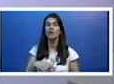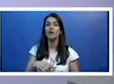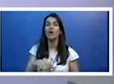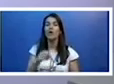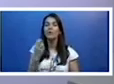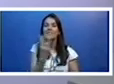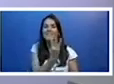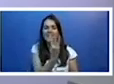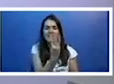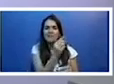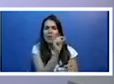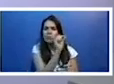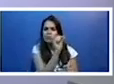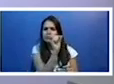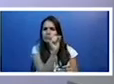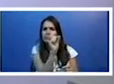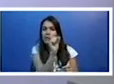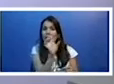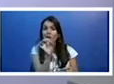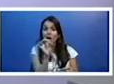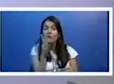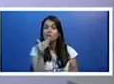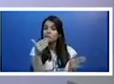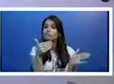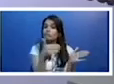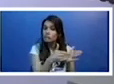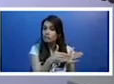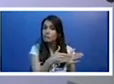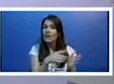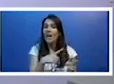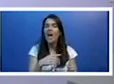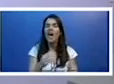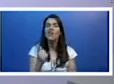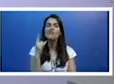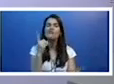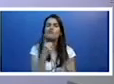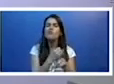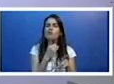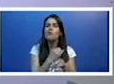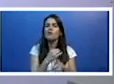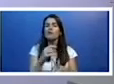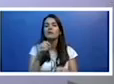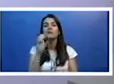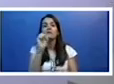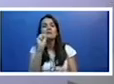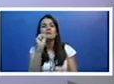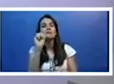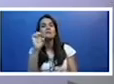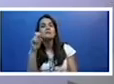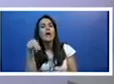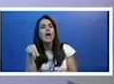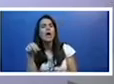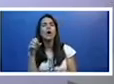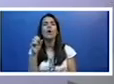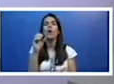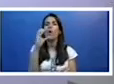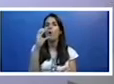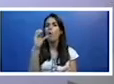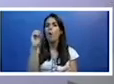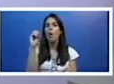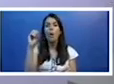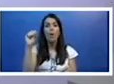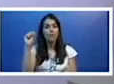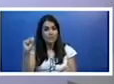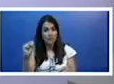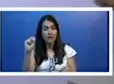3 pontinhos aqui, certo? Então eu gravei a tela, eu calculei seno, cosseno e tangente de 1 grau. Então a primeira coisa é clicar